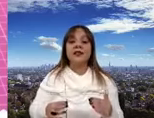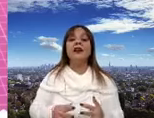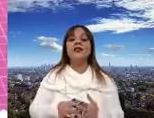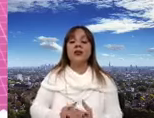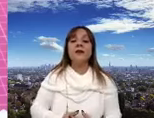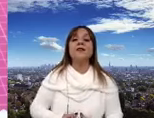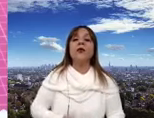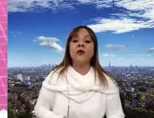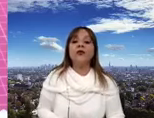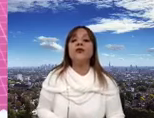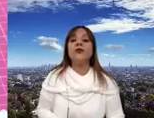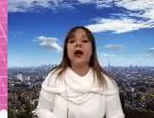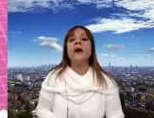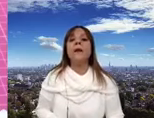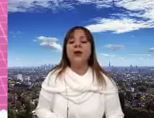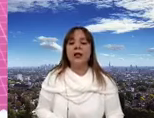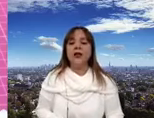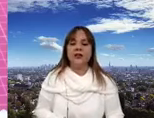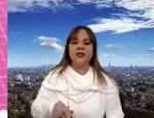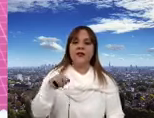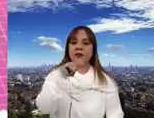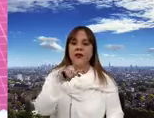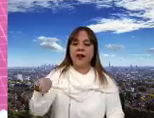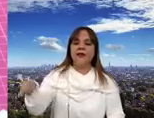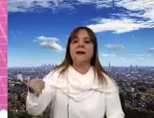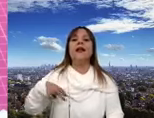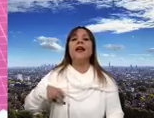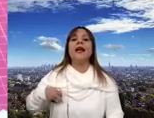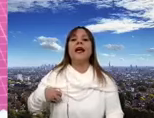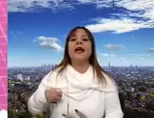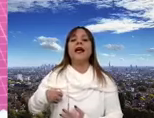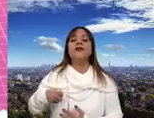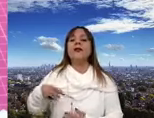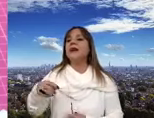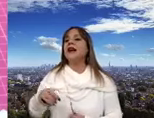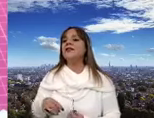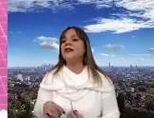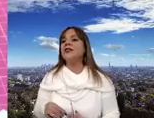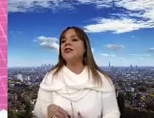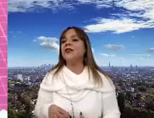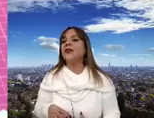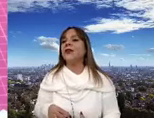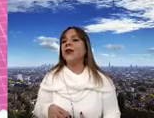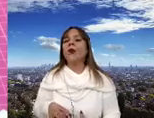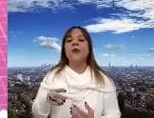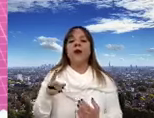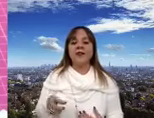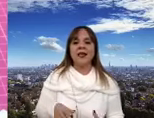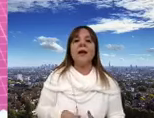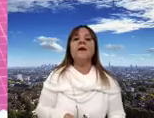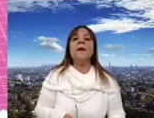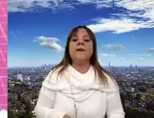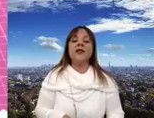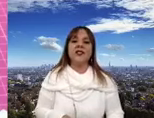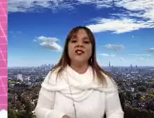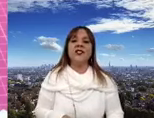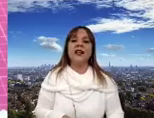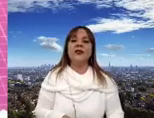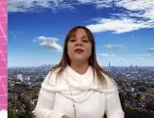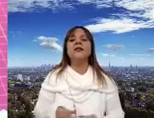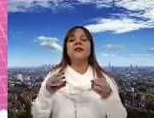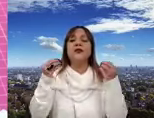esse concurso cultural Amor em Nós. A gente vai colocar também nos comentários, né, diretor? O WhatsApp para vocês tirarem dúvidas.